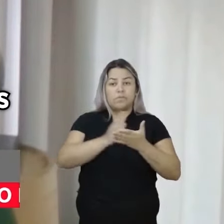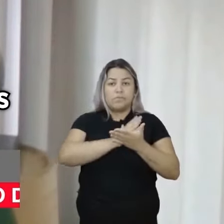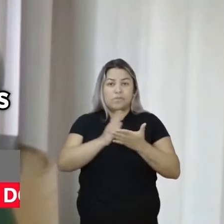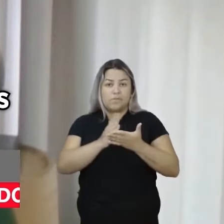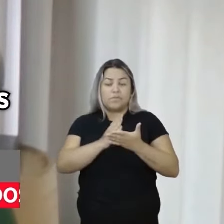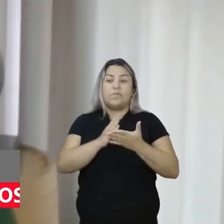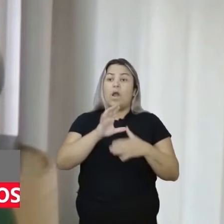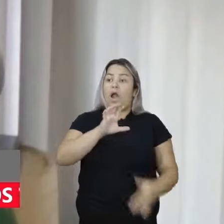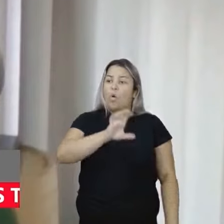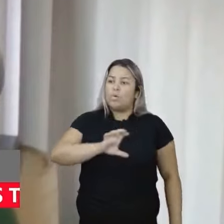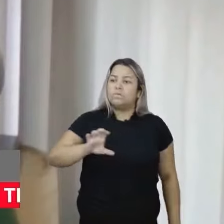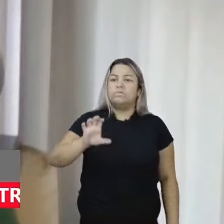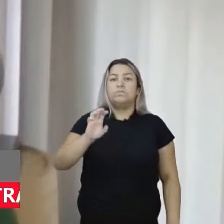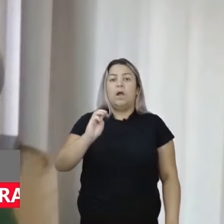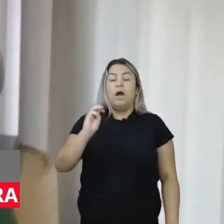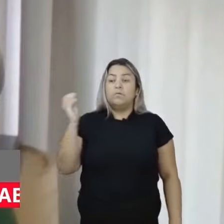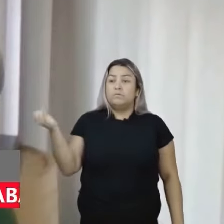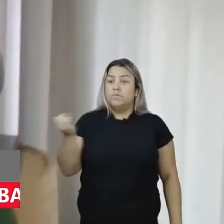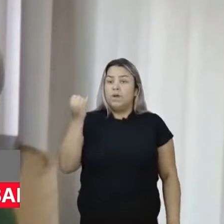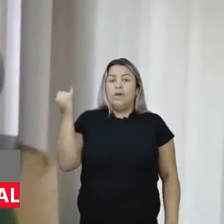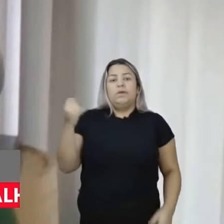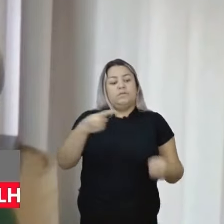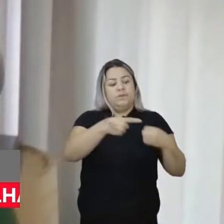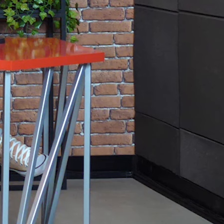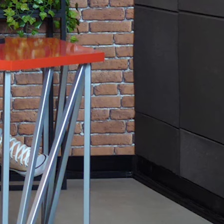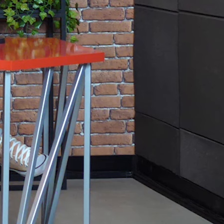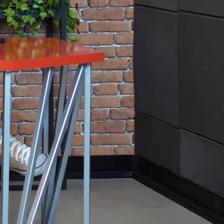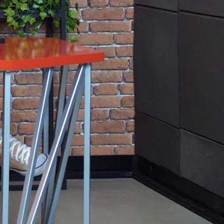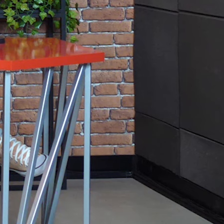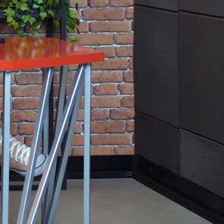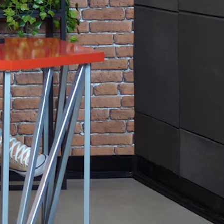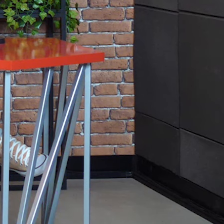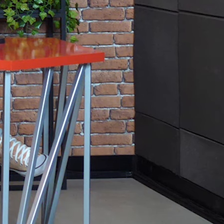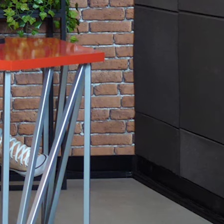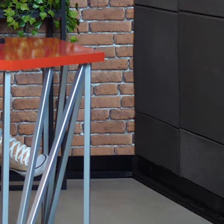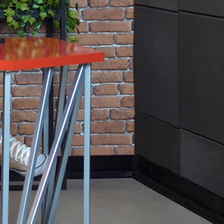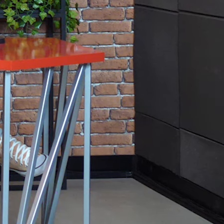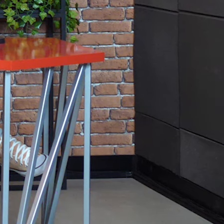alguns pontos muito importantes de cidade patrimônio.